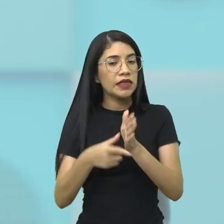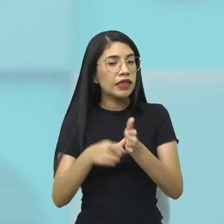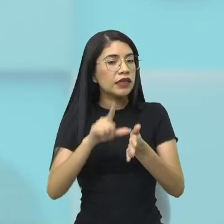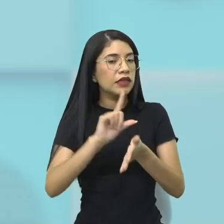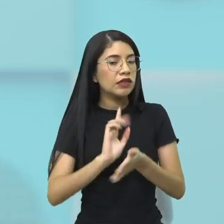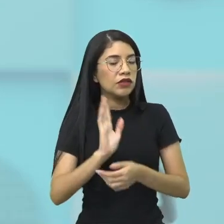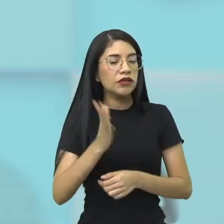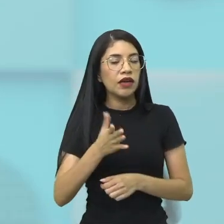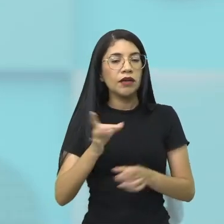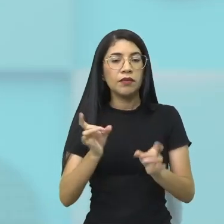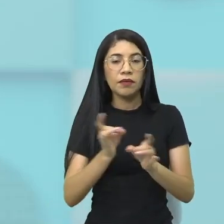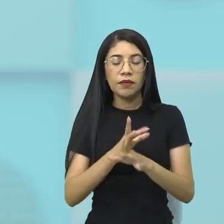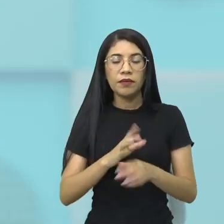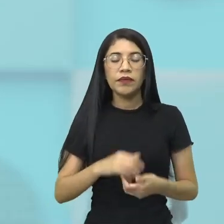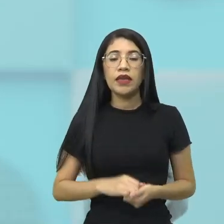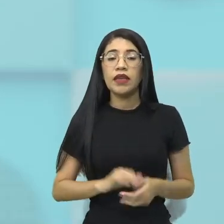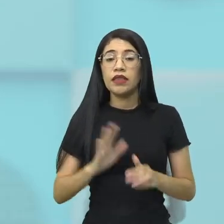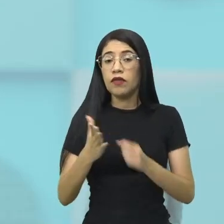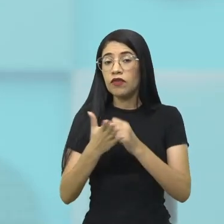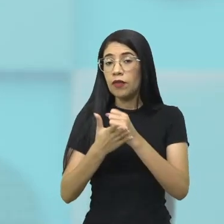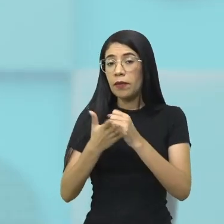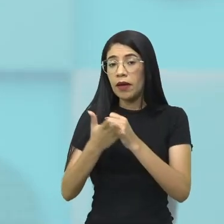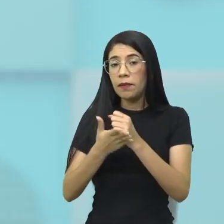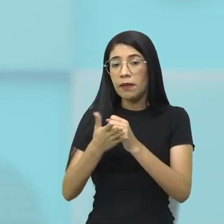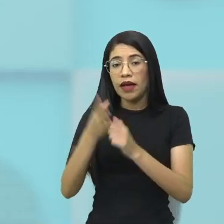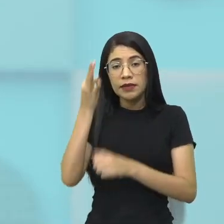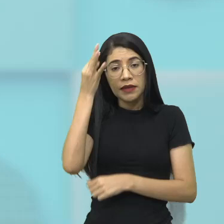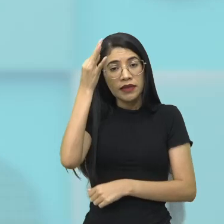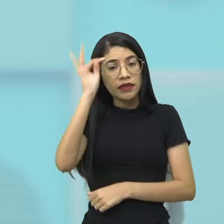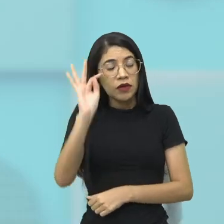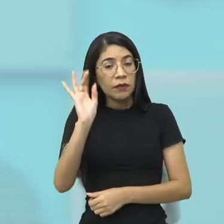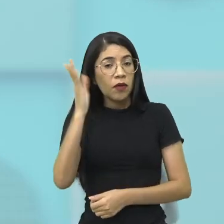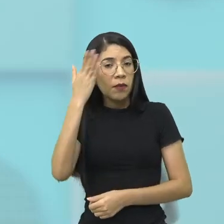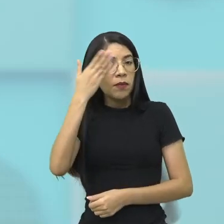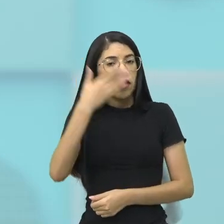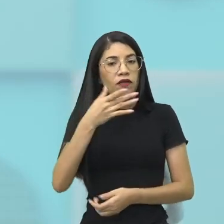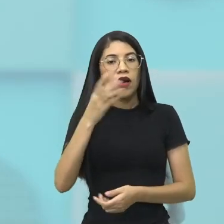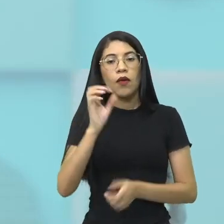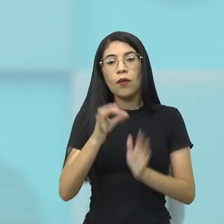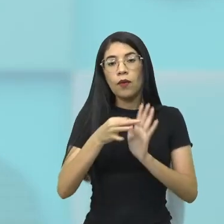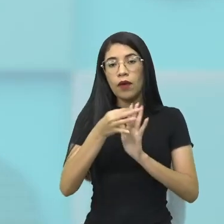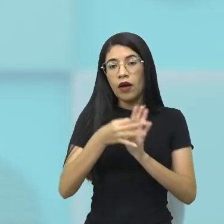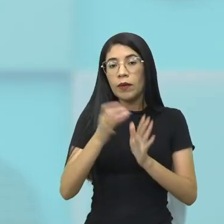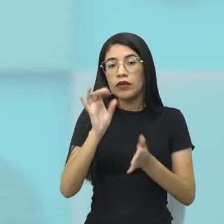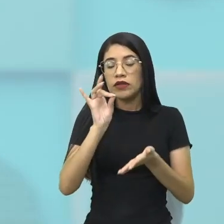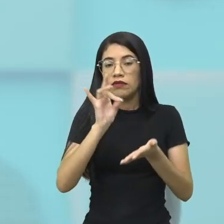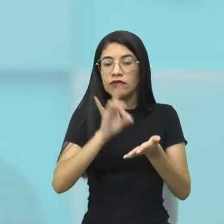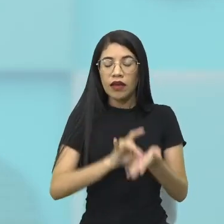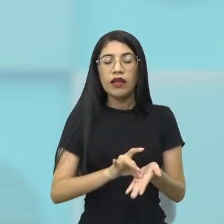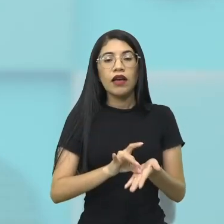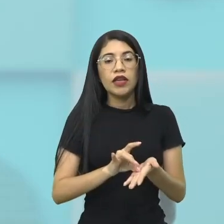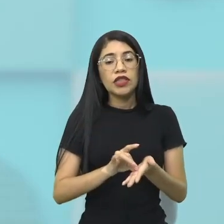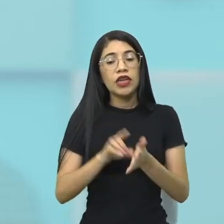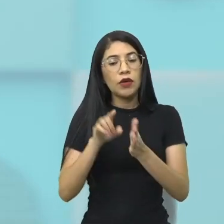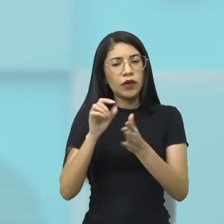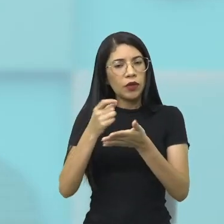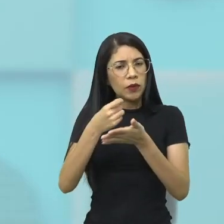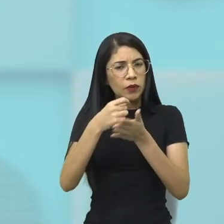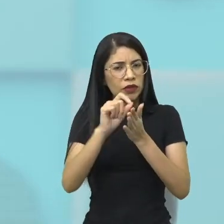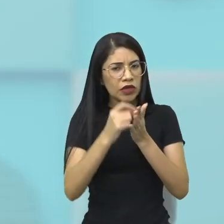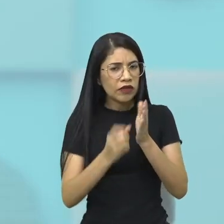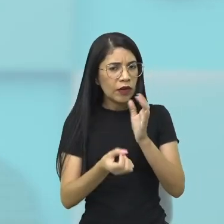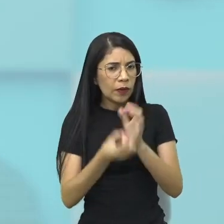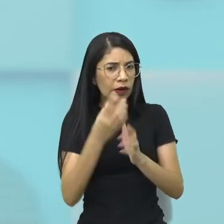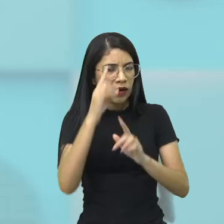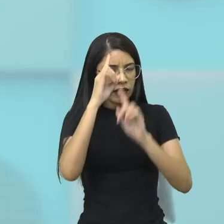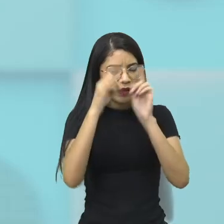vão trazer para mim o quê? Um embasamento teórico, né, para que eu confirme aquele argumento, realmente é aquilo que eu estou escrevendo,